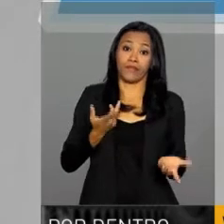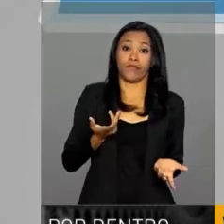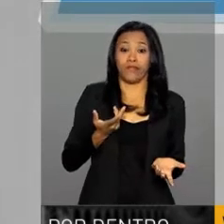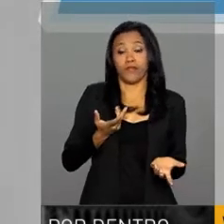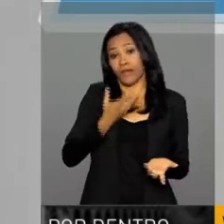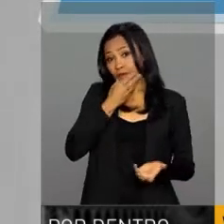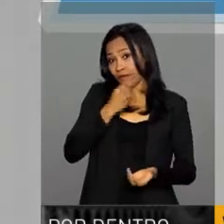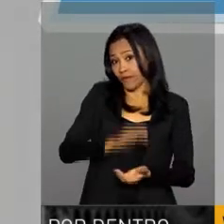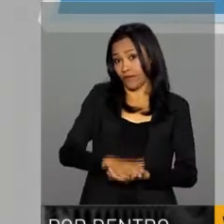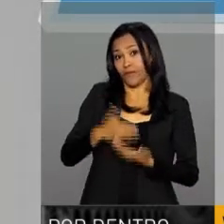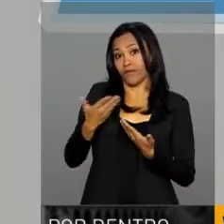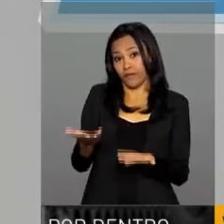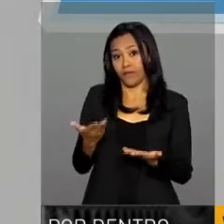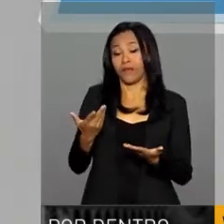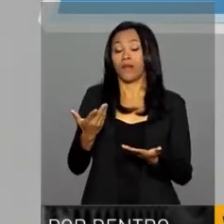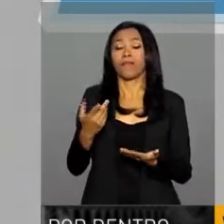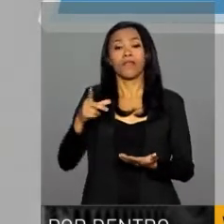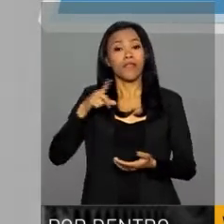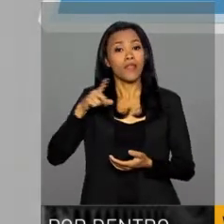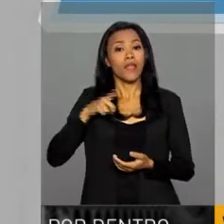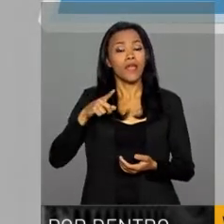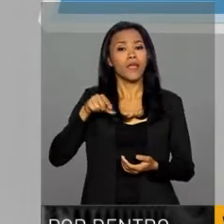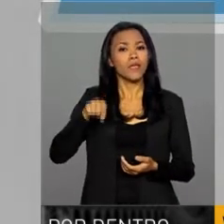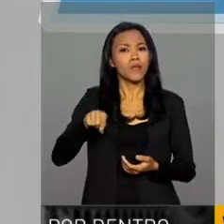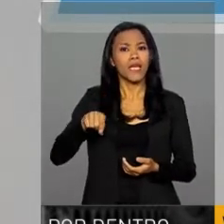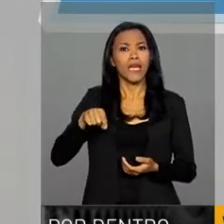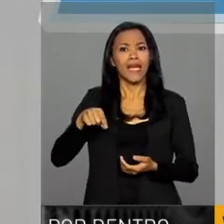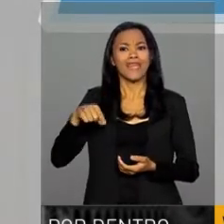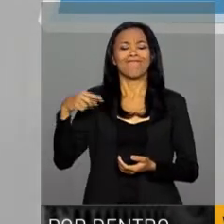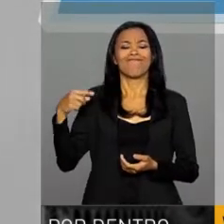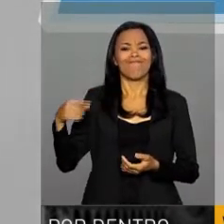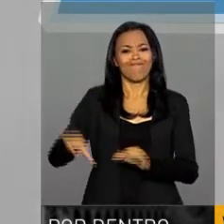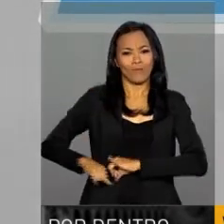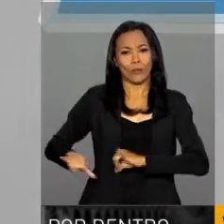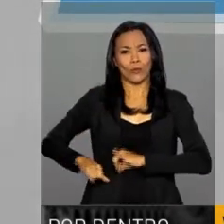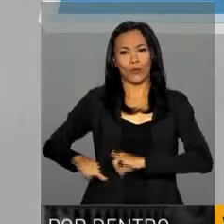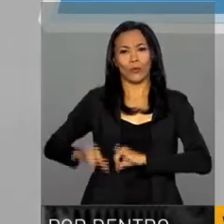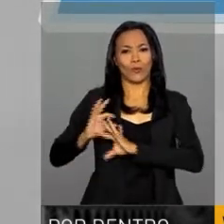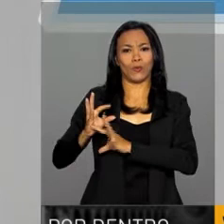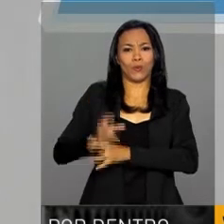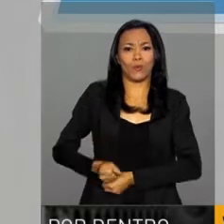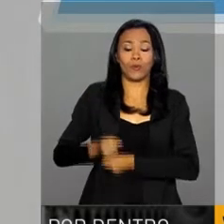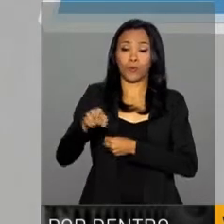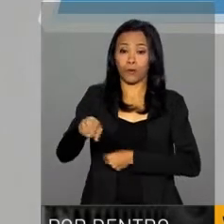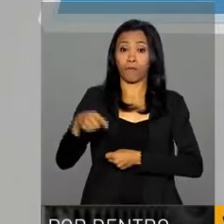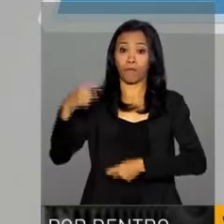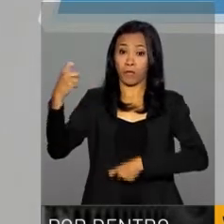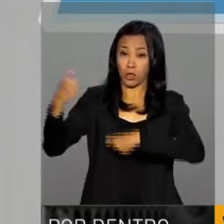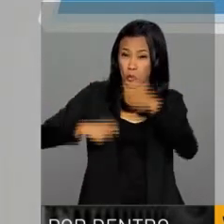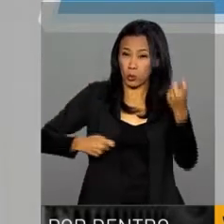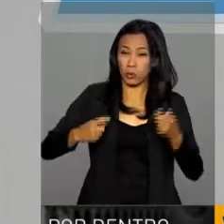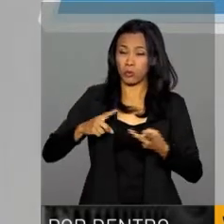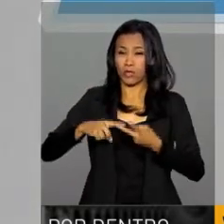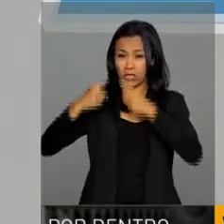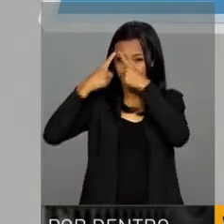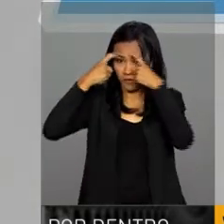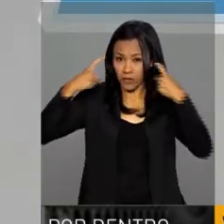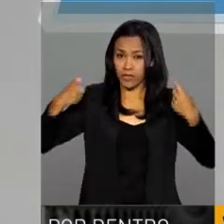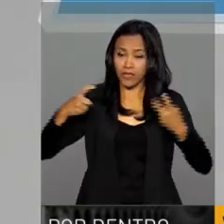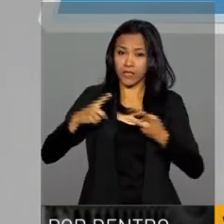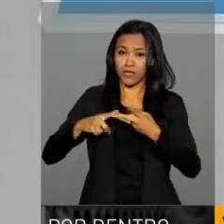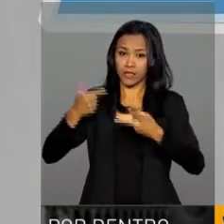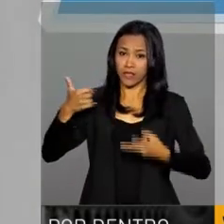está fazendo parte de uma estatística de vítimas de violência que passa pelo estupro passa pelo assassinato do